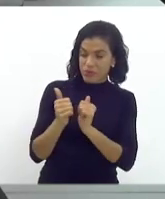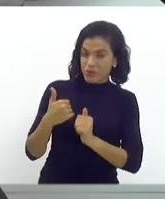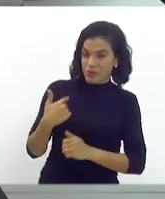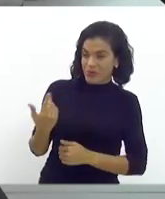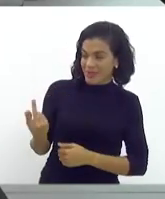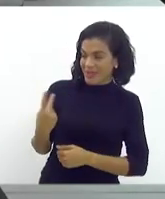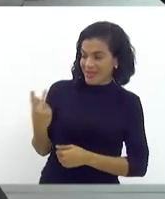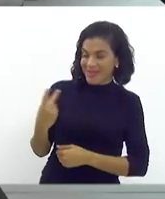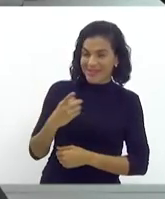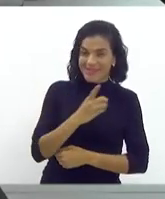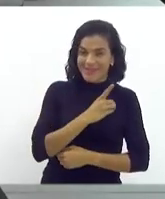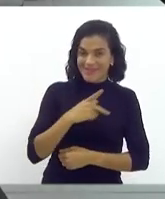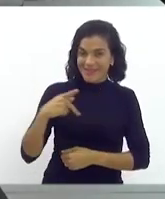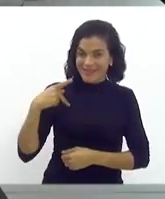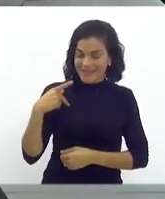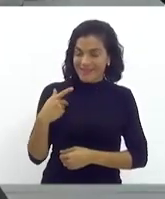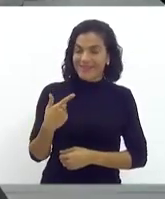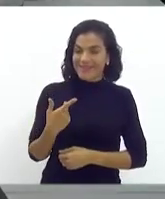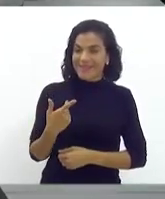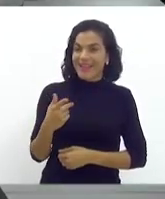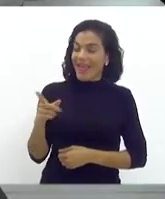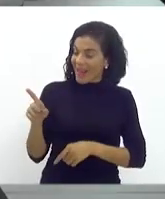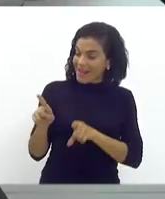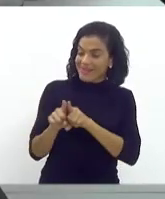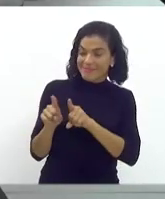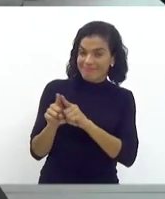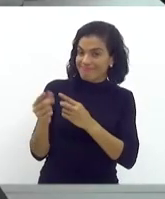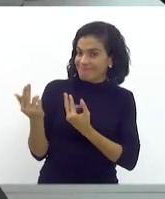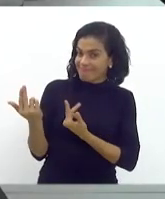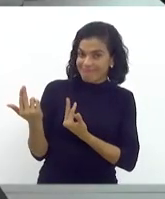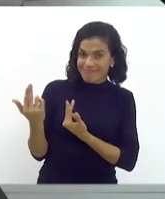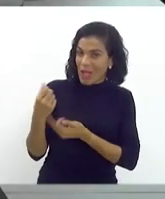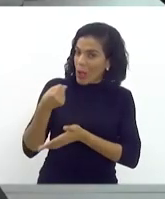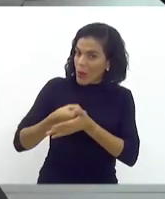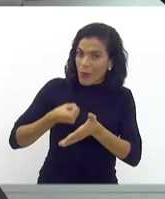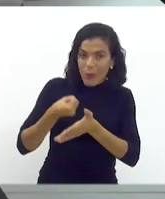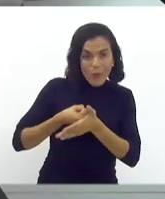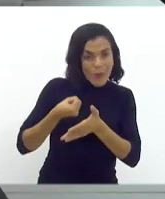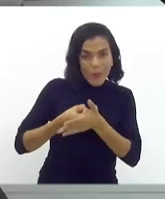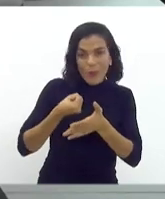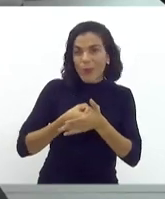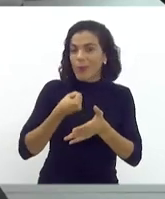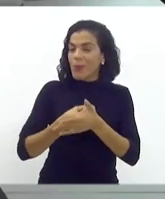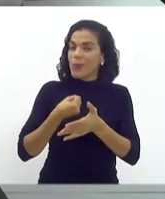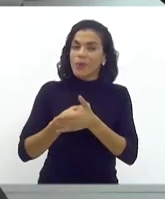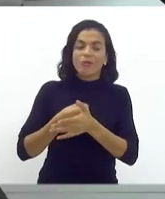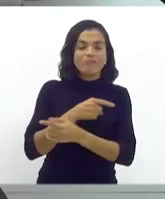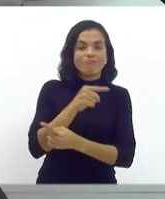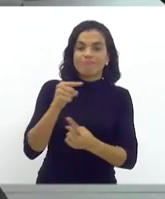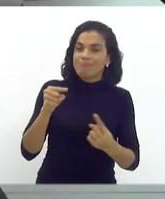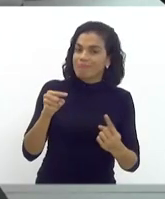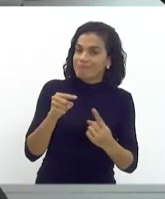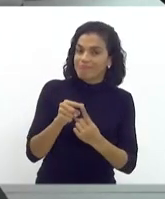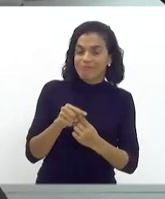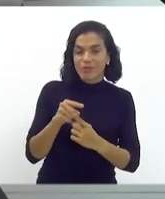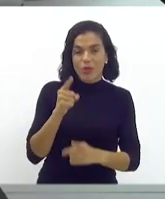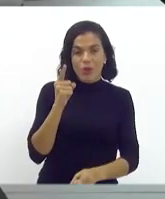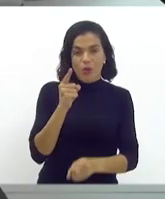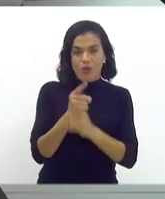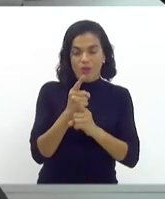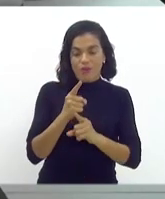trabalha juntos lá na Defensoria e ela também está nessa luta do do reconhecimento né